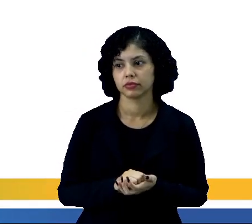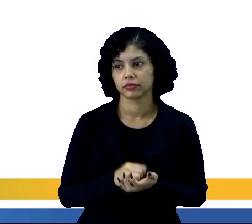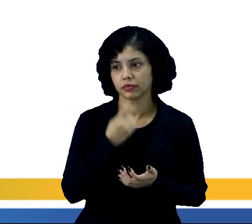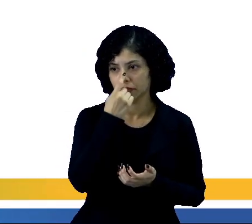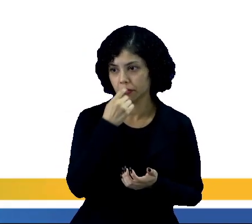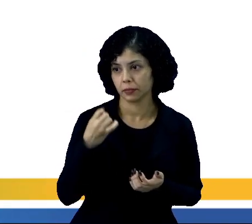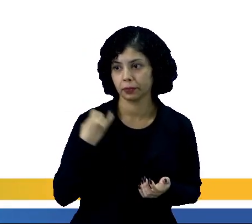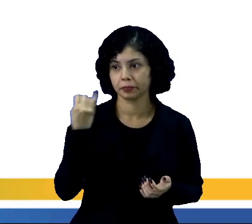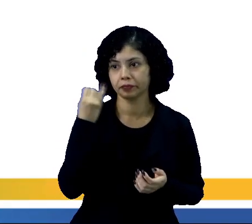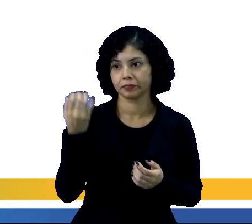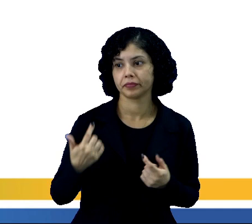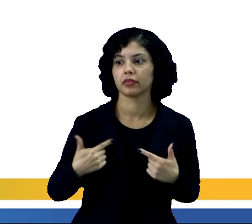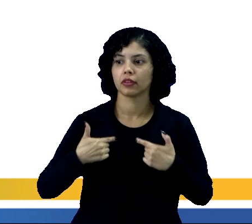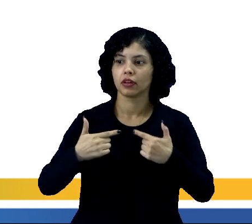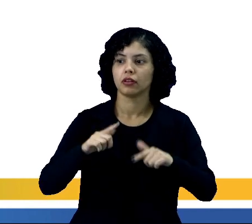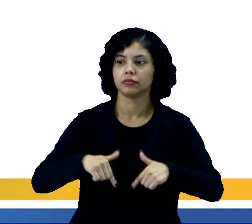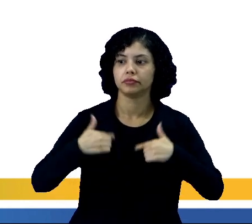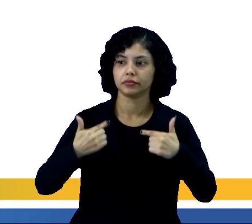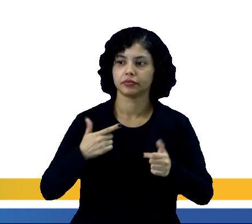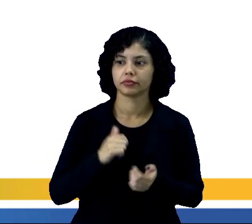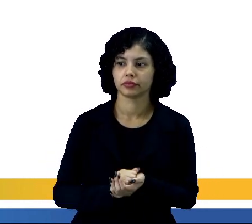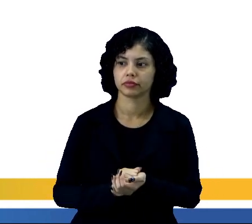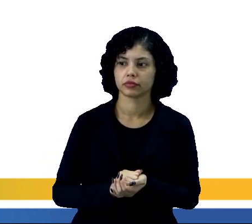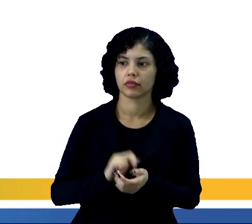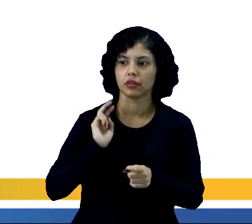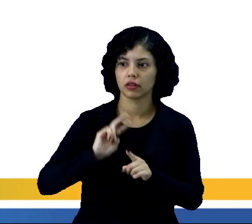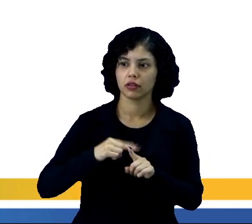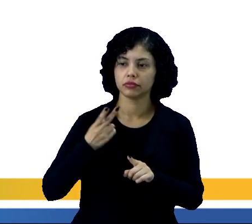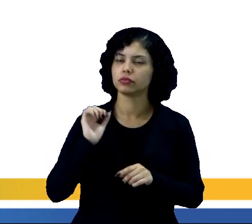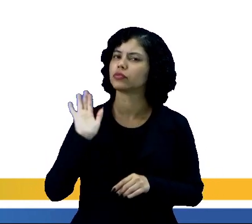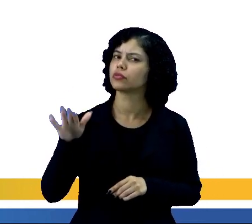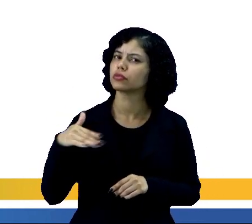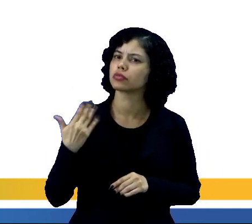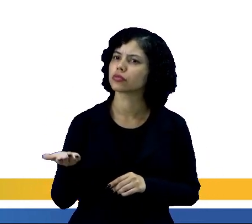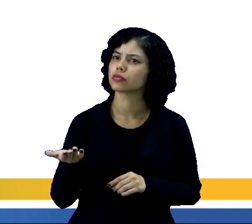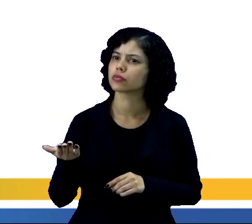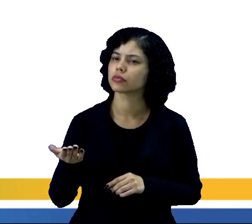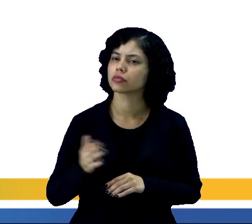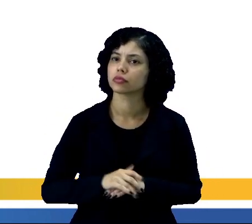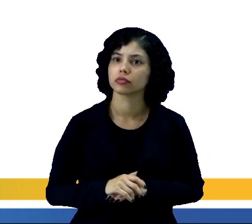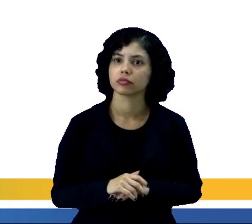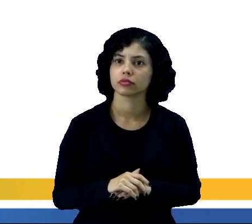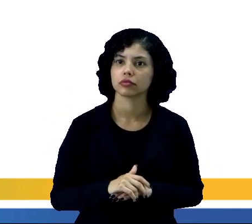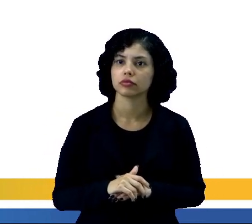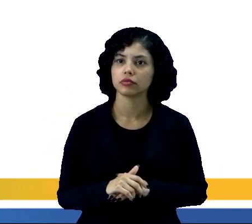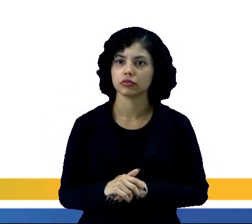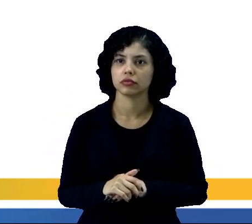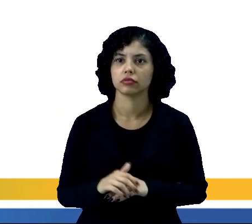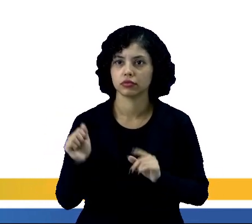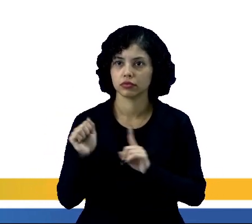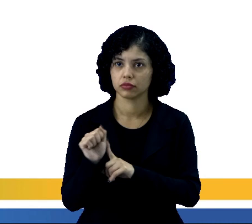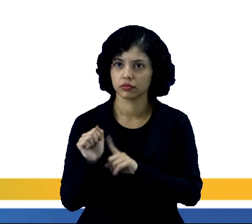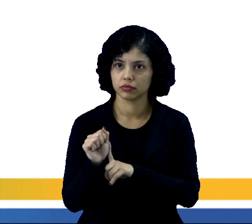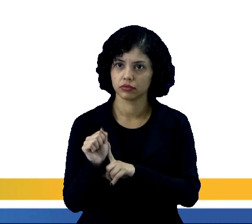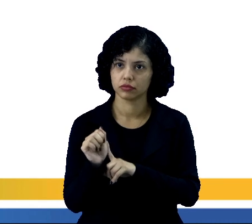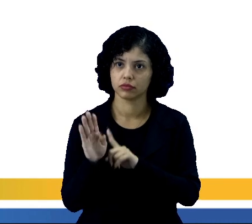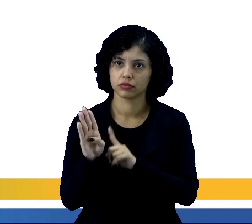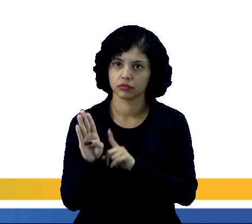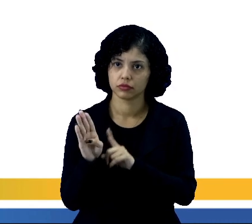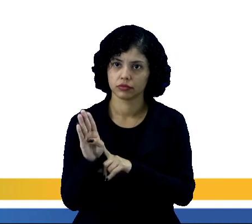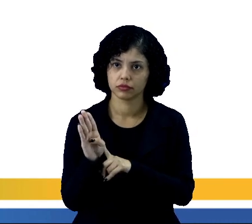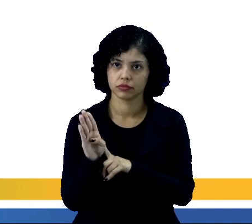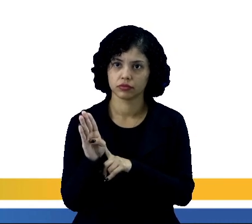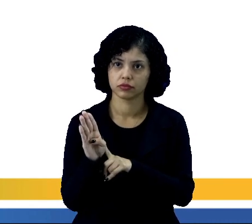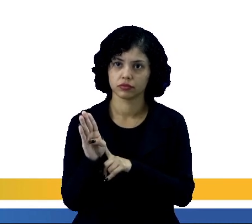A importante Batalha de Stalingrado foi um desdobramento de qual operação? Letra A, Operação Valquíria. Letra